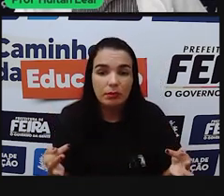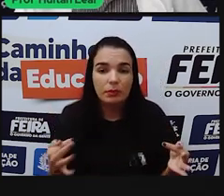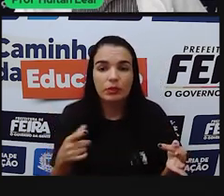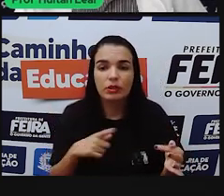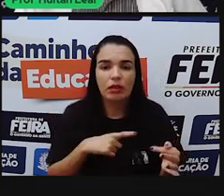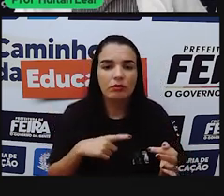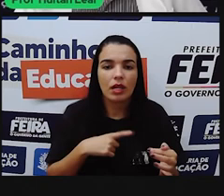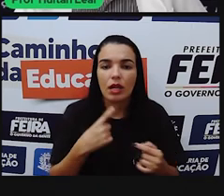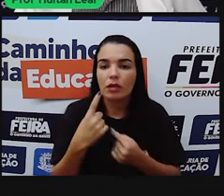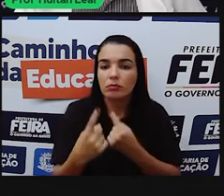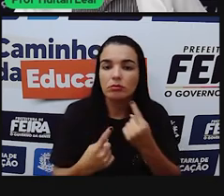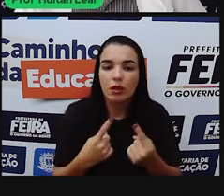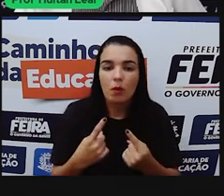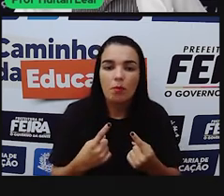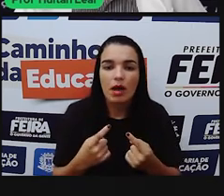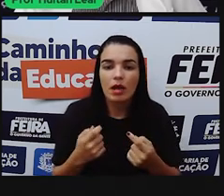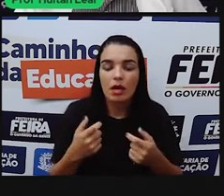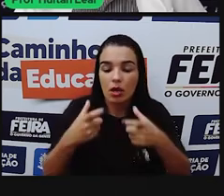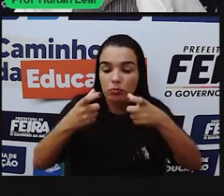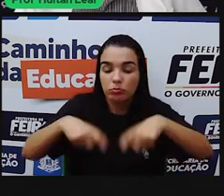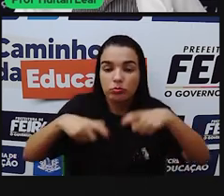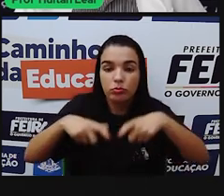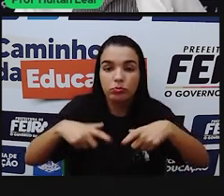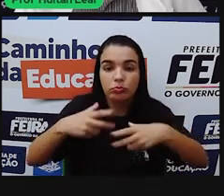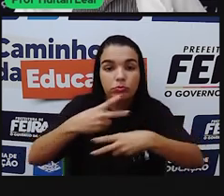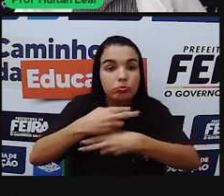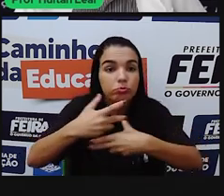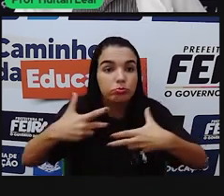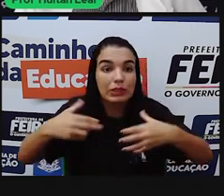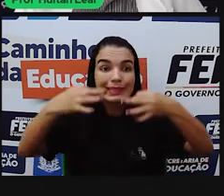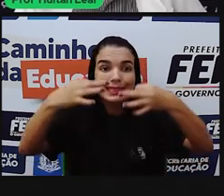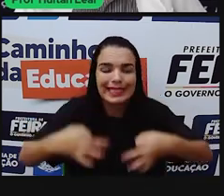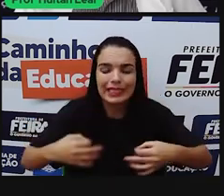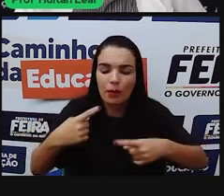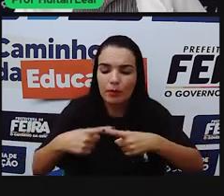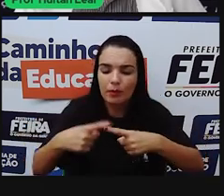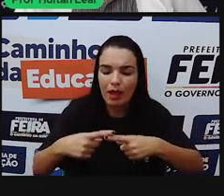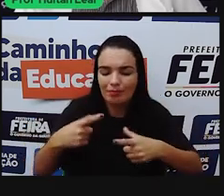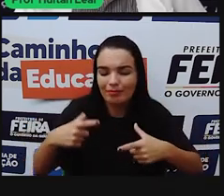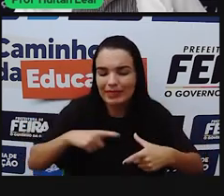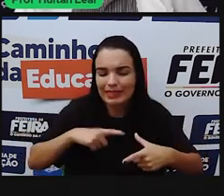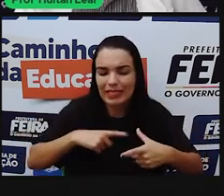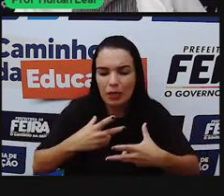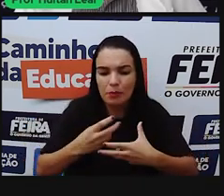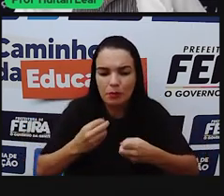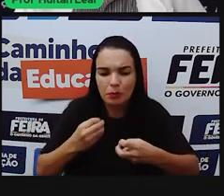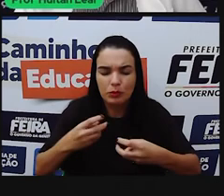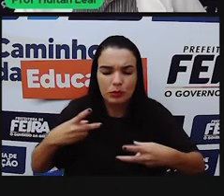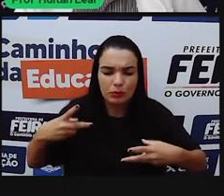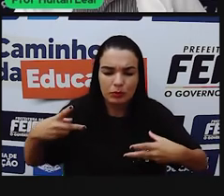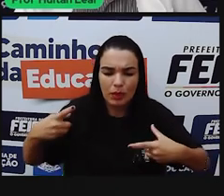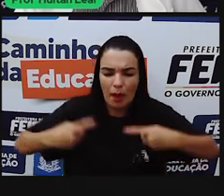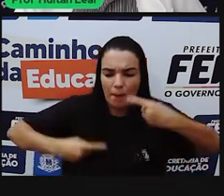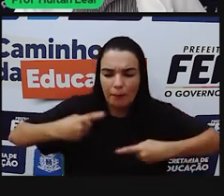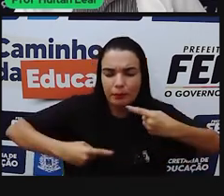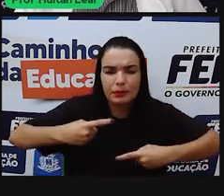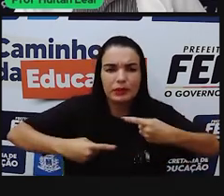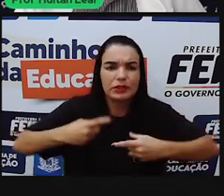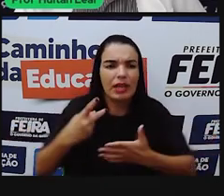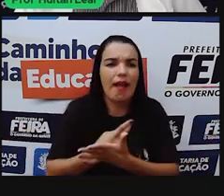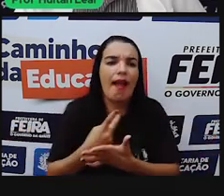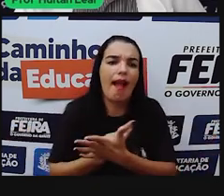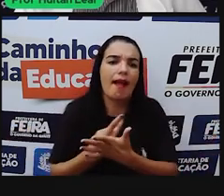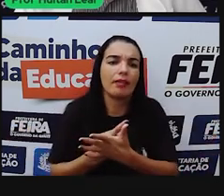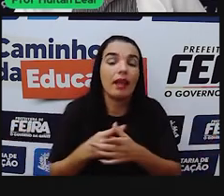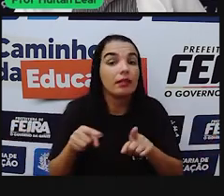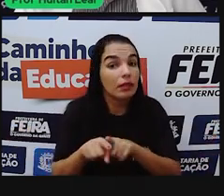uma transgressão dos políticos, uma corrupção política, mas também ele fala de uma corrupção